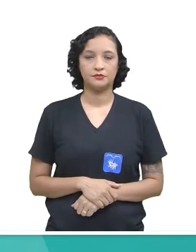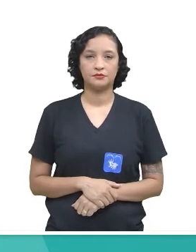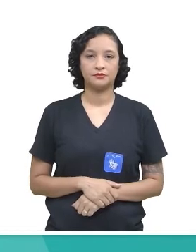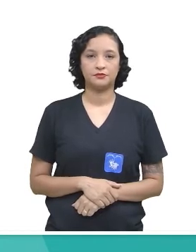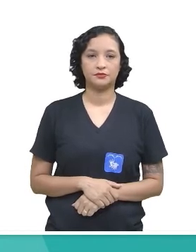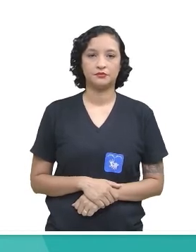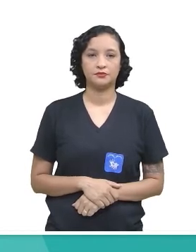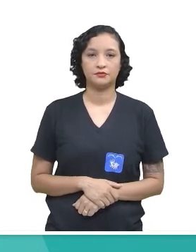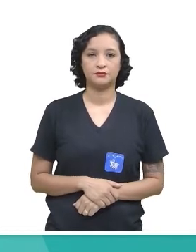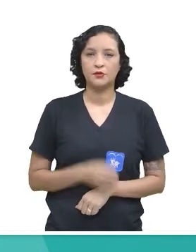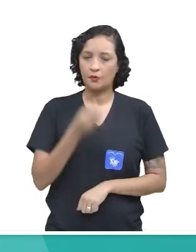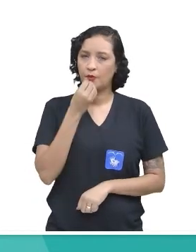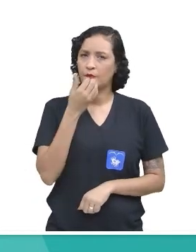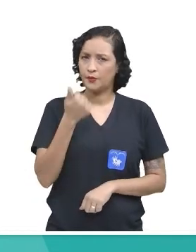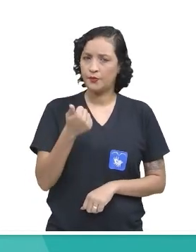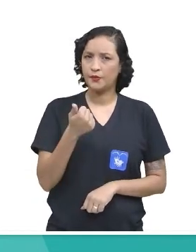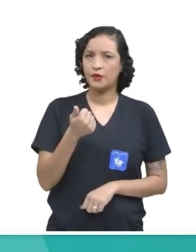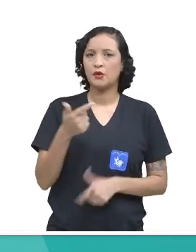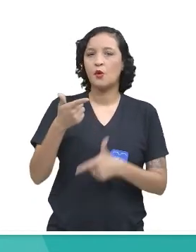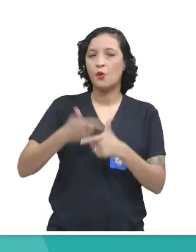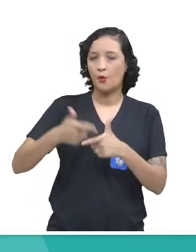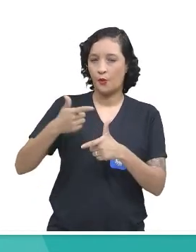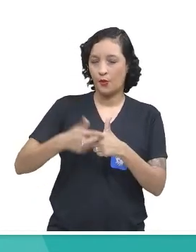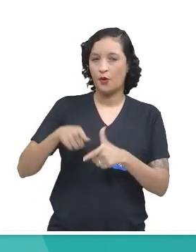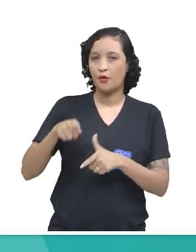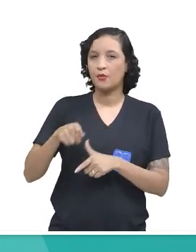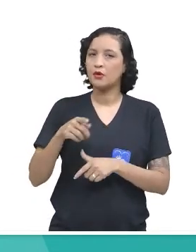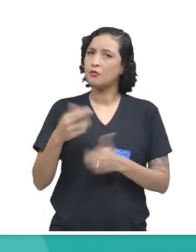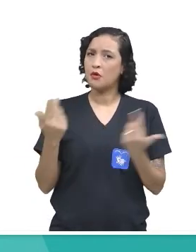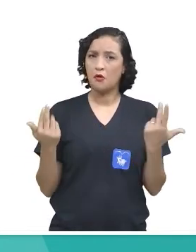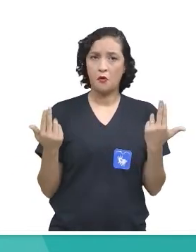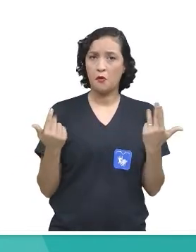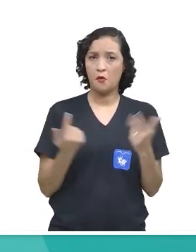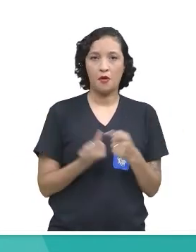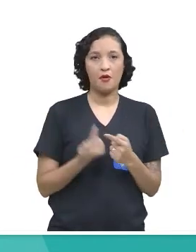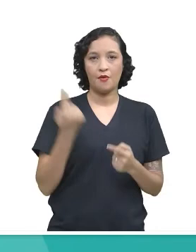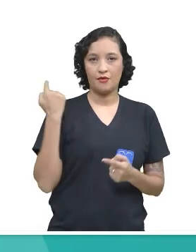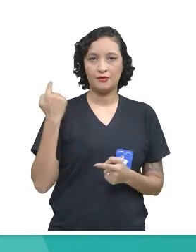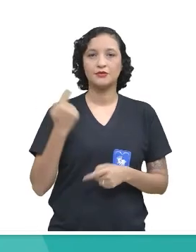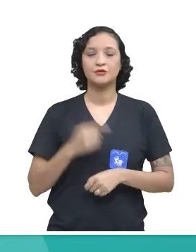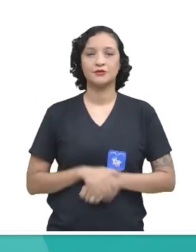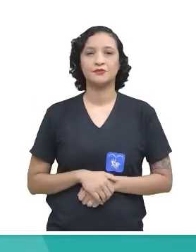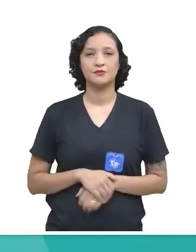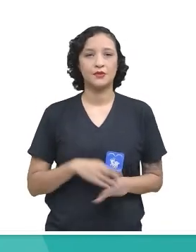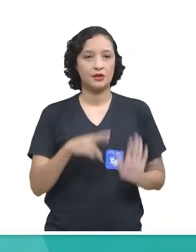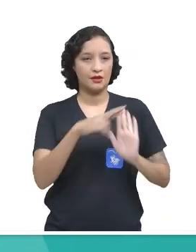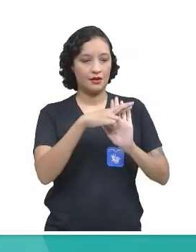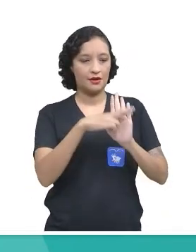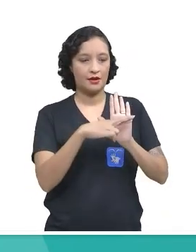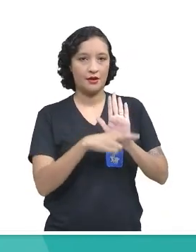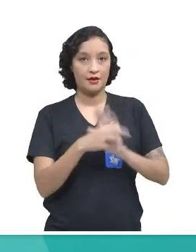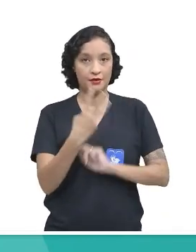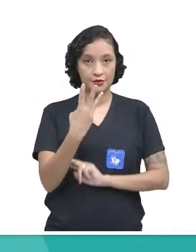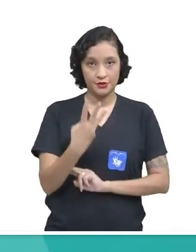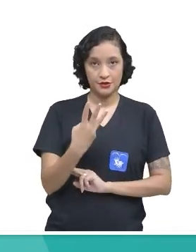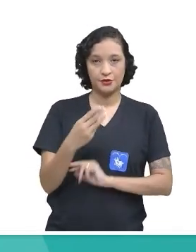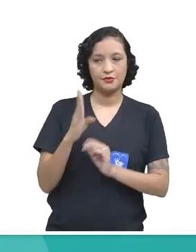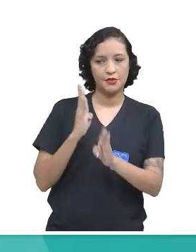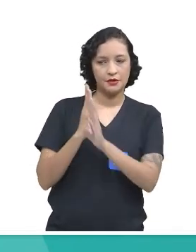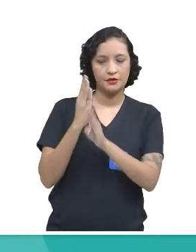Muito bem, para esse problema do Eduardo, a gente vai resolver da mesma forma, tá bom? Aplicando aí a regra de 3 para descobrir esse percentual. Vamos